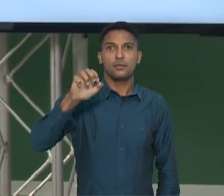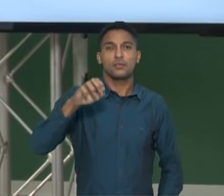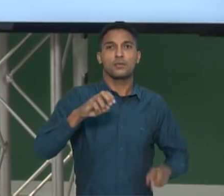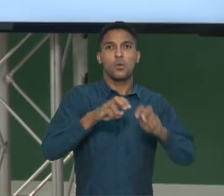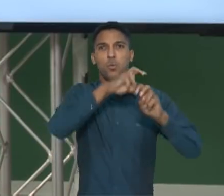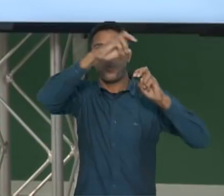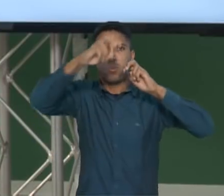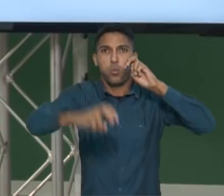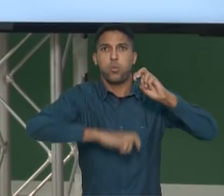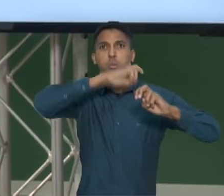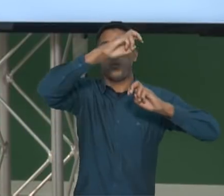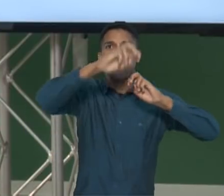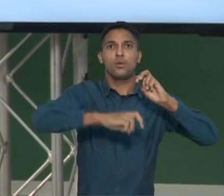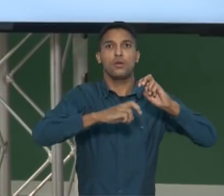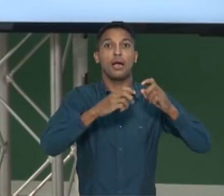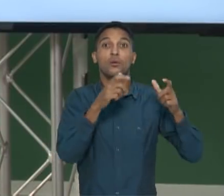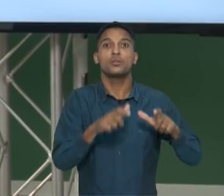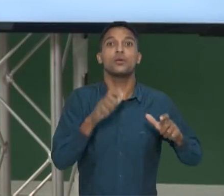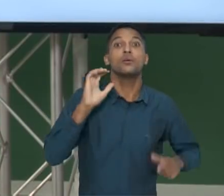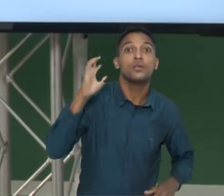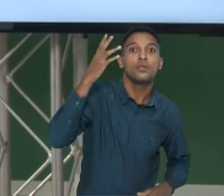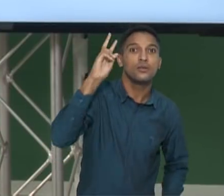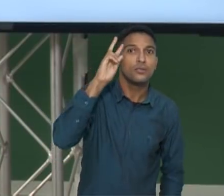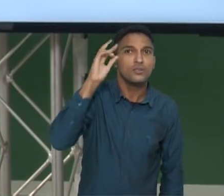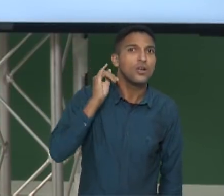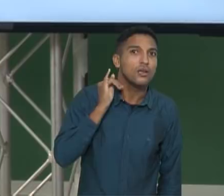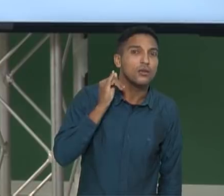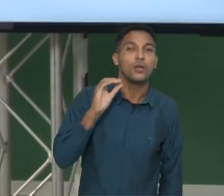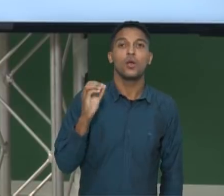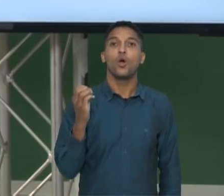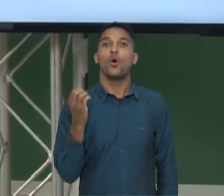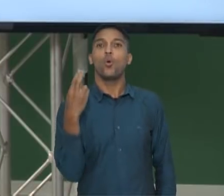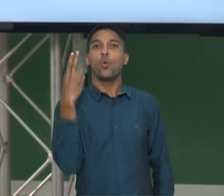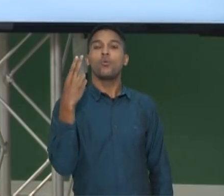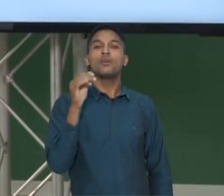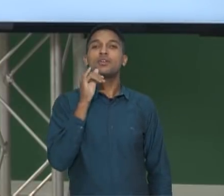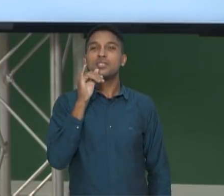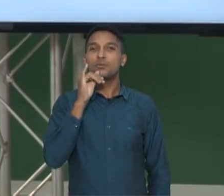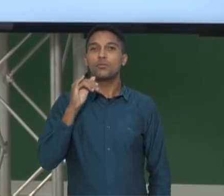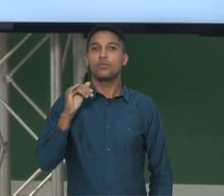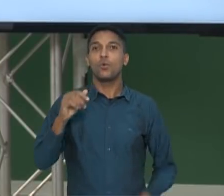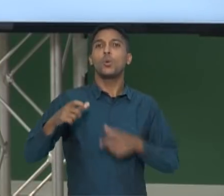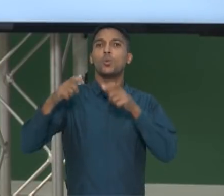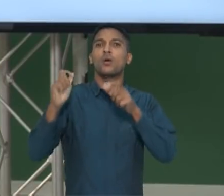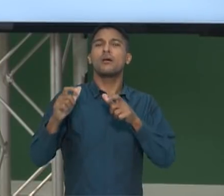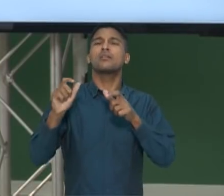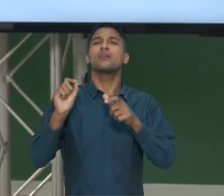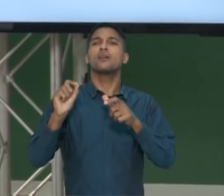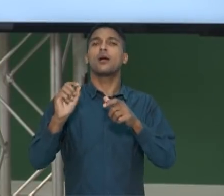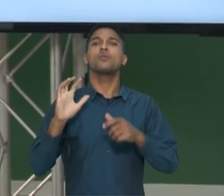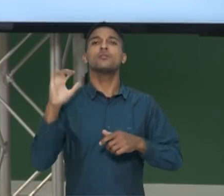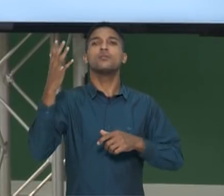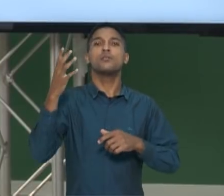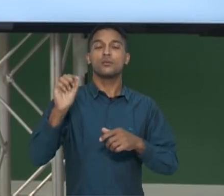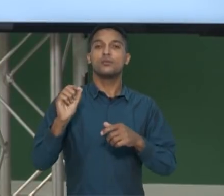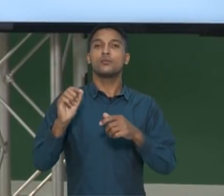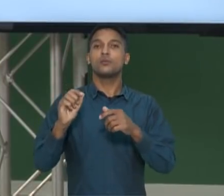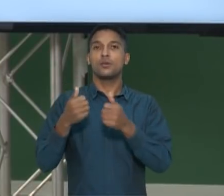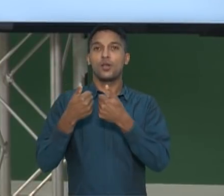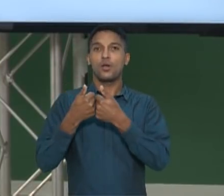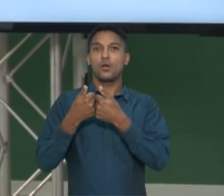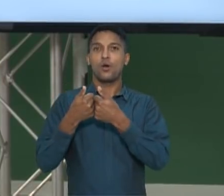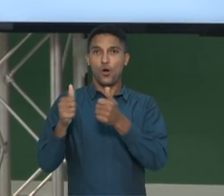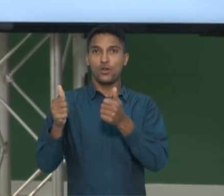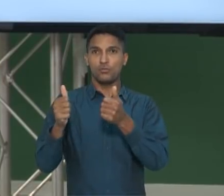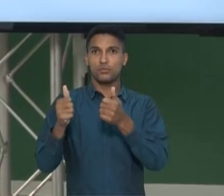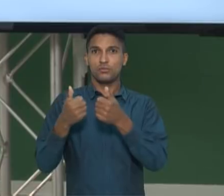Clarice Lispector, né? Esperando o bonde, esperando o quê? Esperando o ônibus, né? Então, onde que aconteceram? Que espaço é esse que é